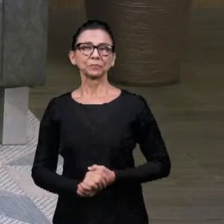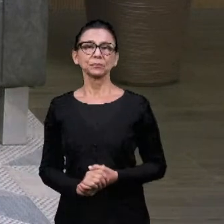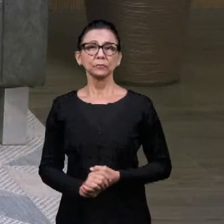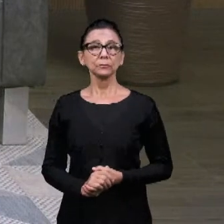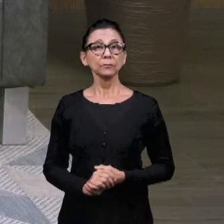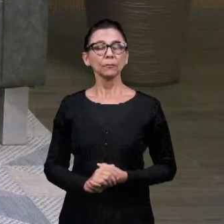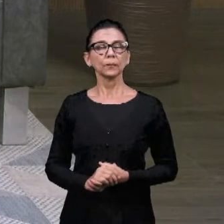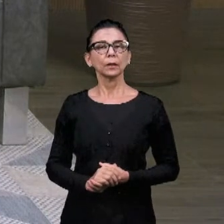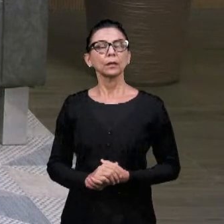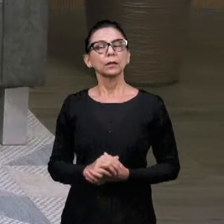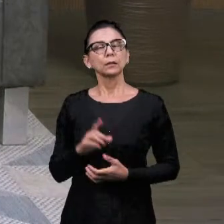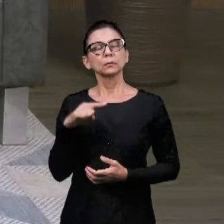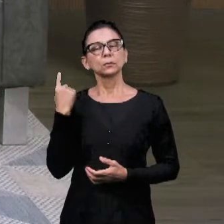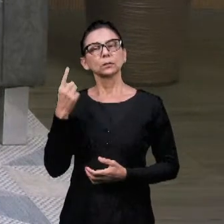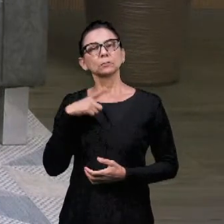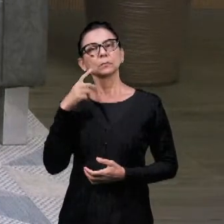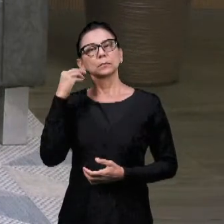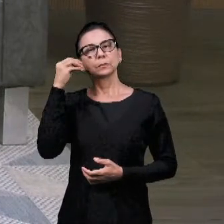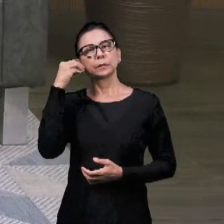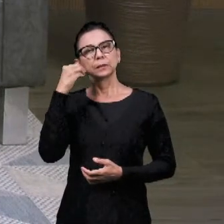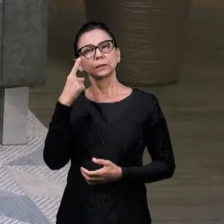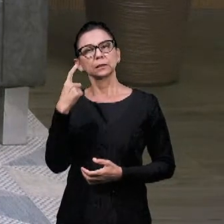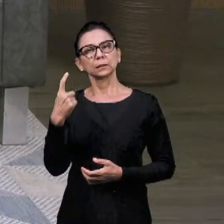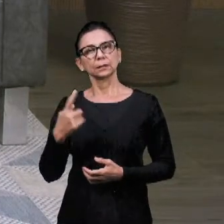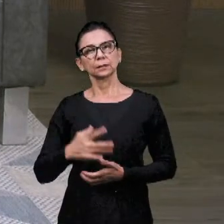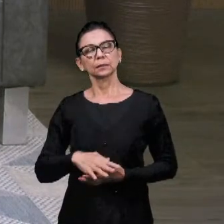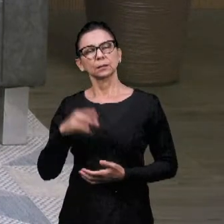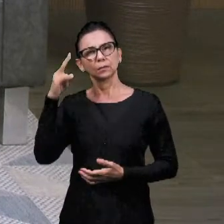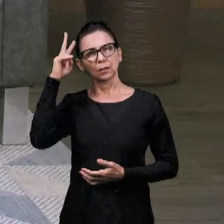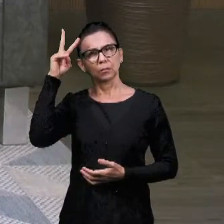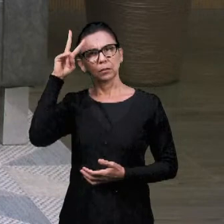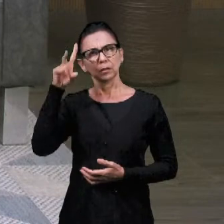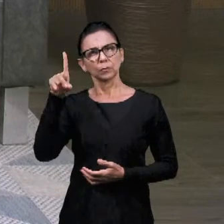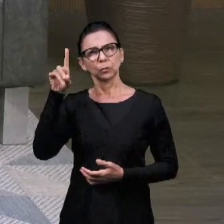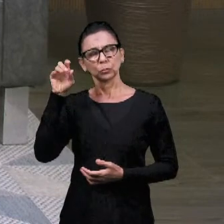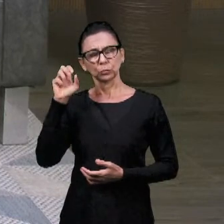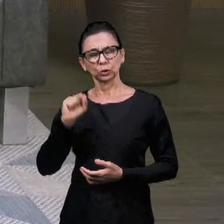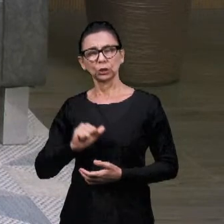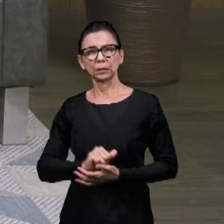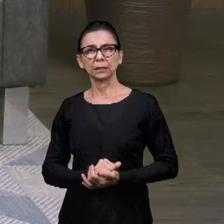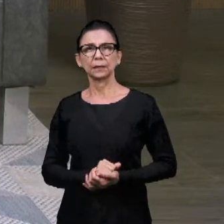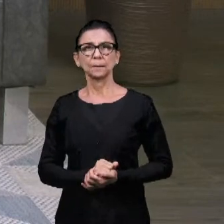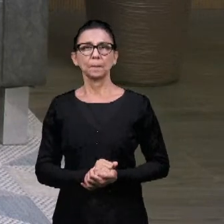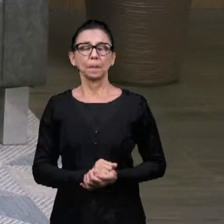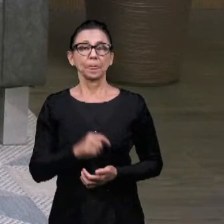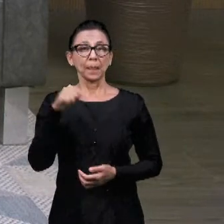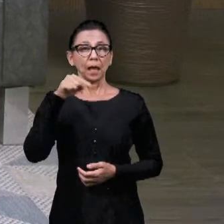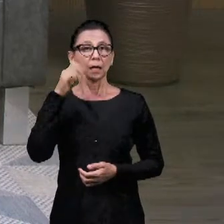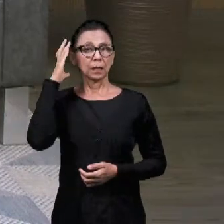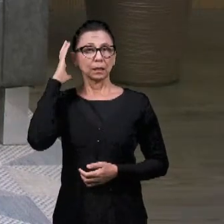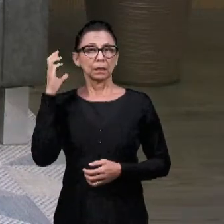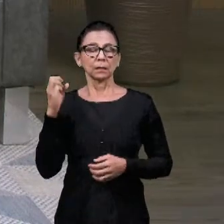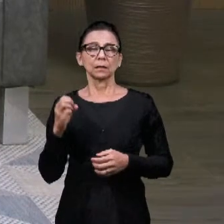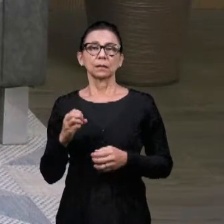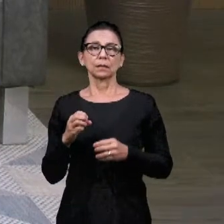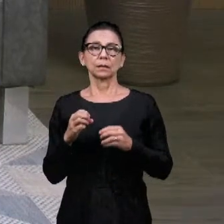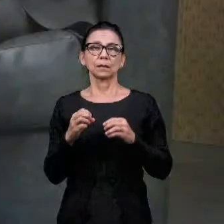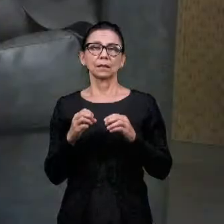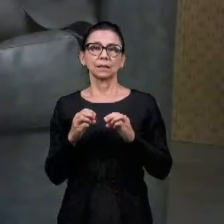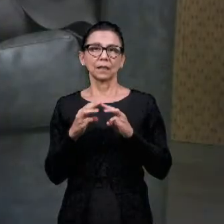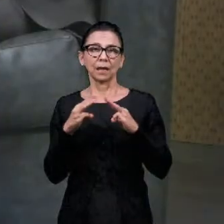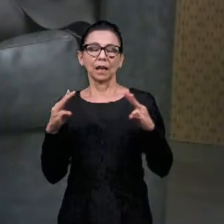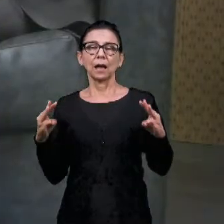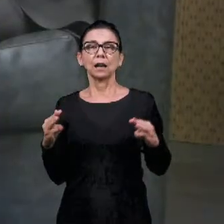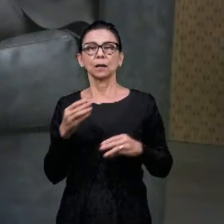experiência muito interessante. Eu me lembro de um dia que o segurança daqui da rádio, que fica lá na